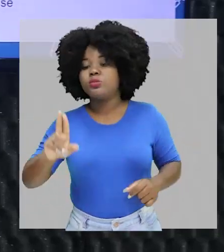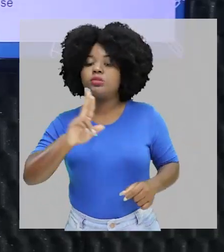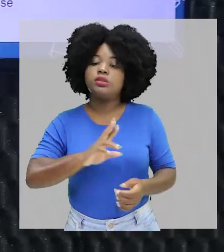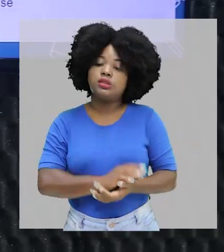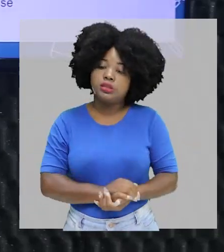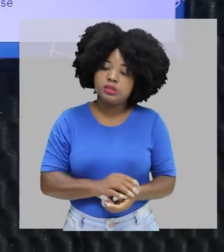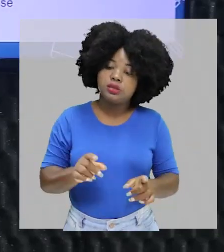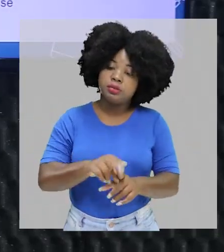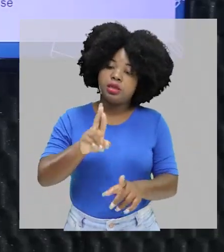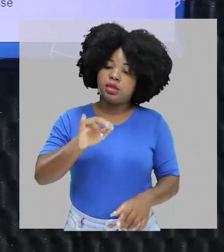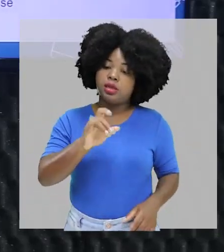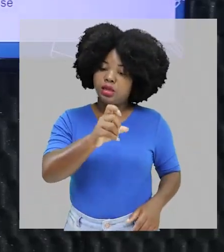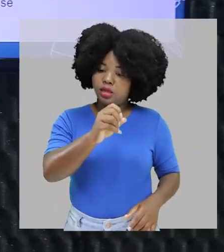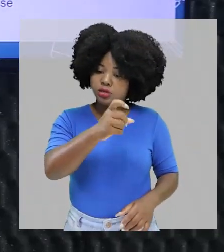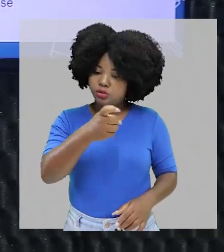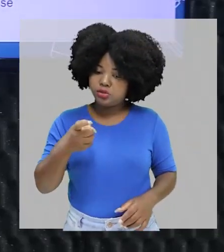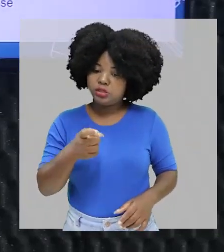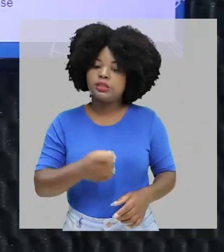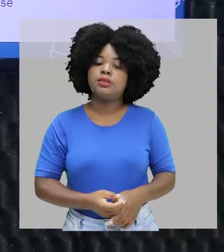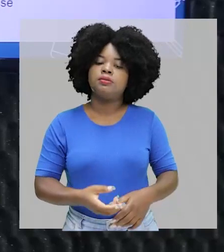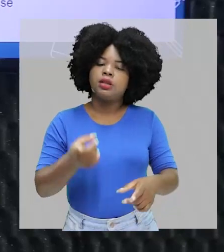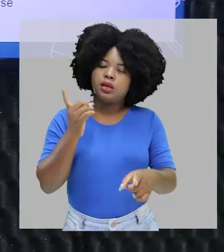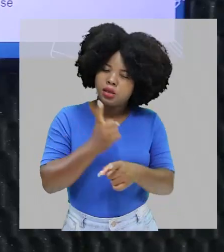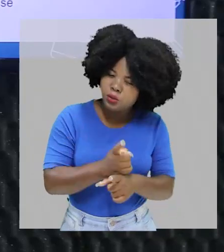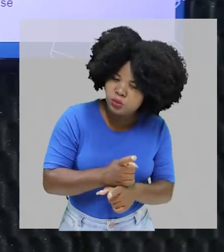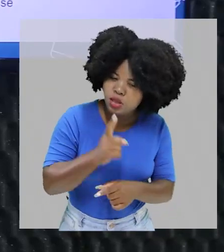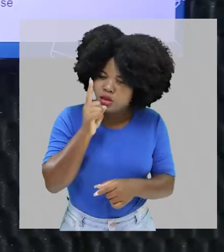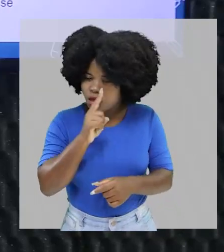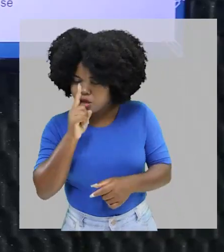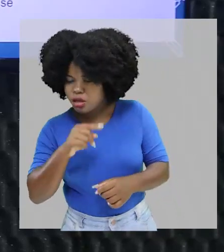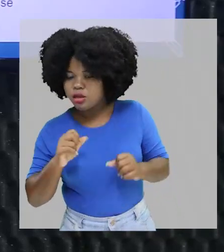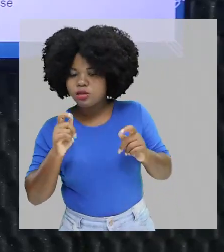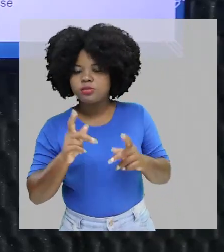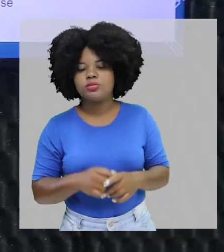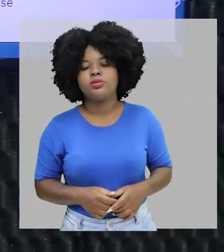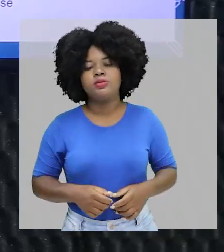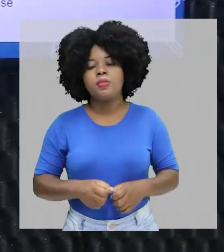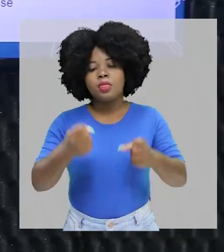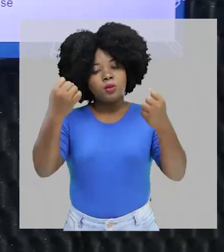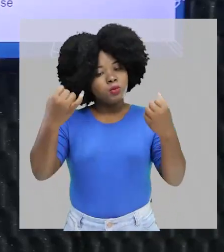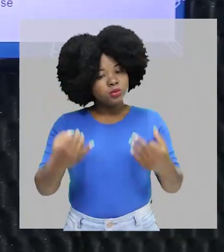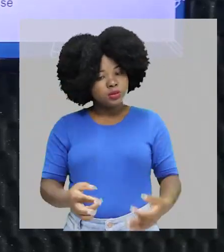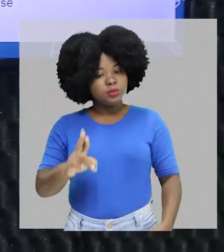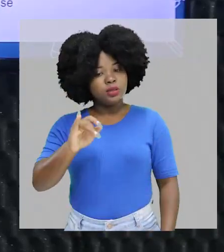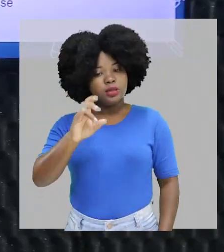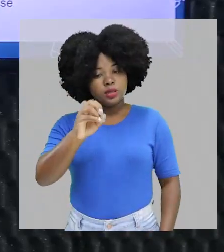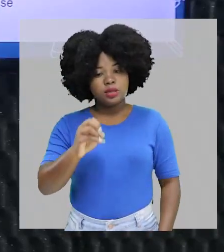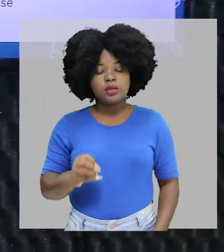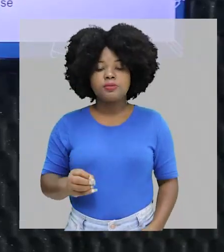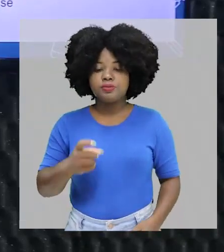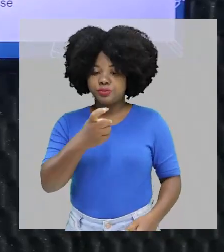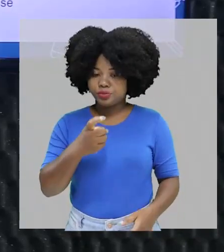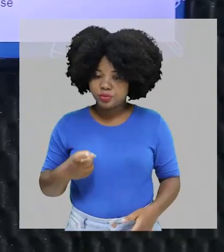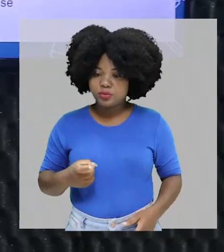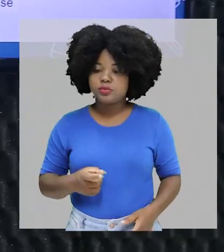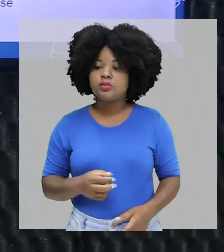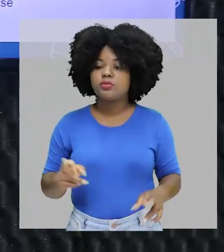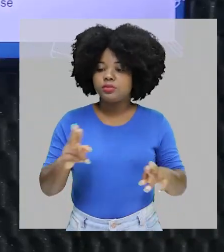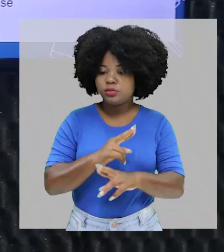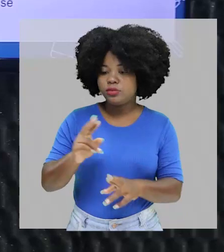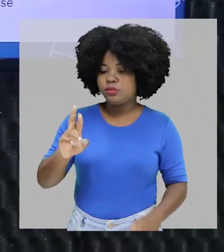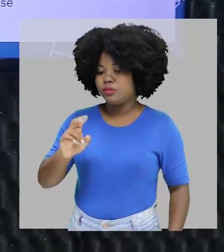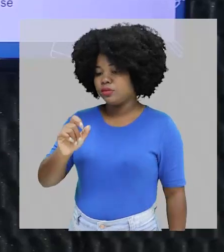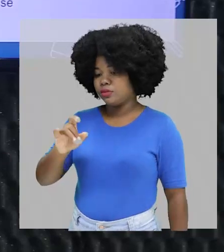do raio-x. Mas quando se fala em raio-x, a gente está se referindo basicamente às radiografias,